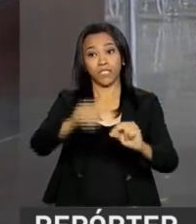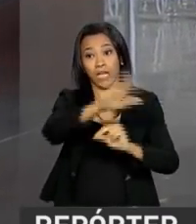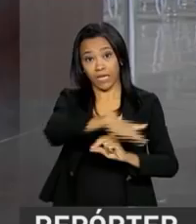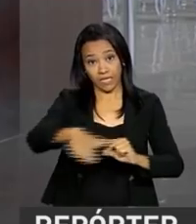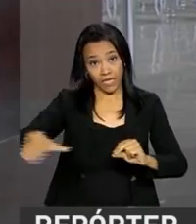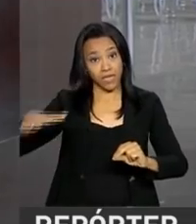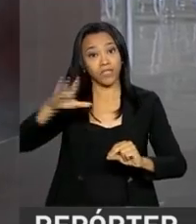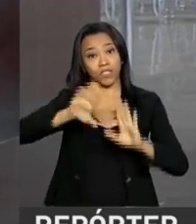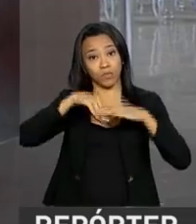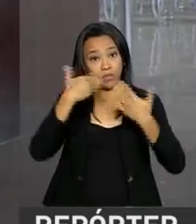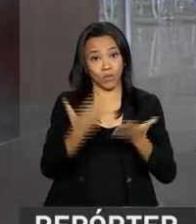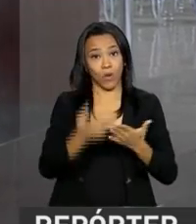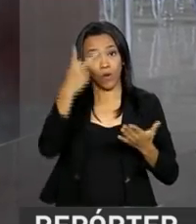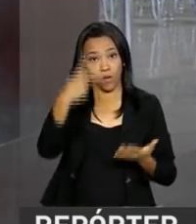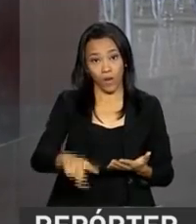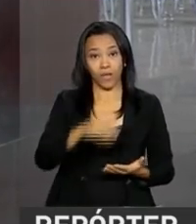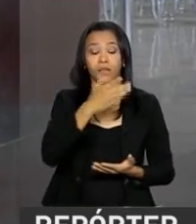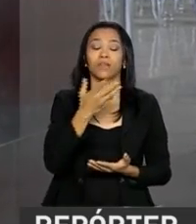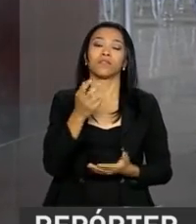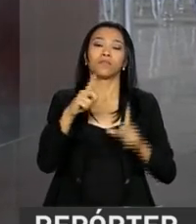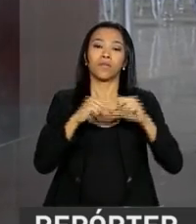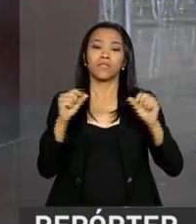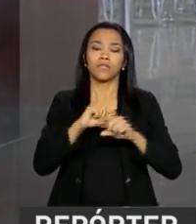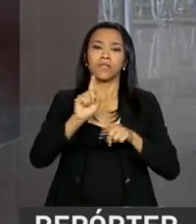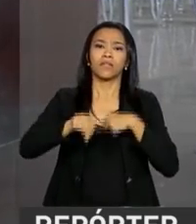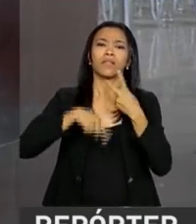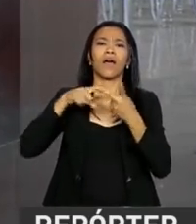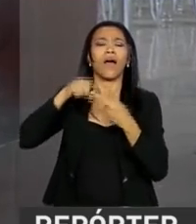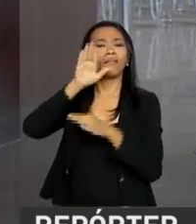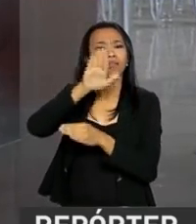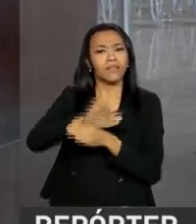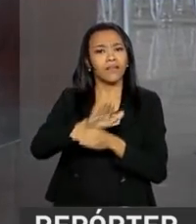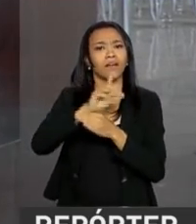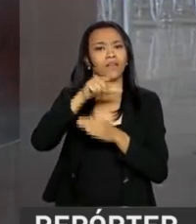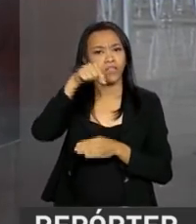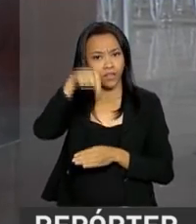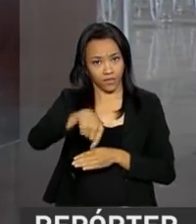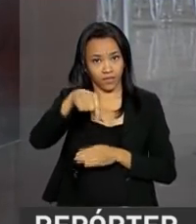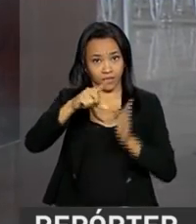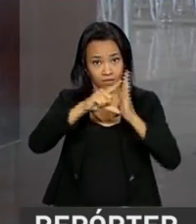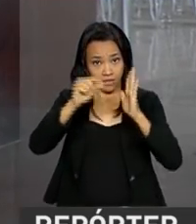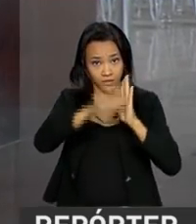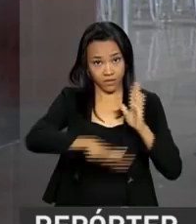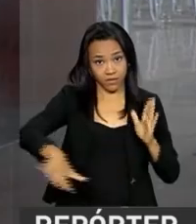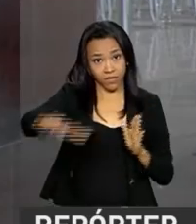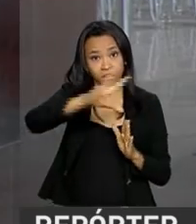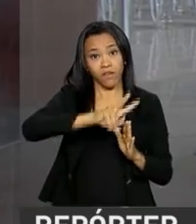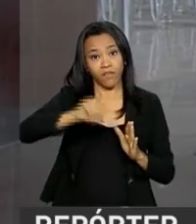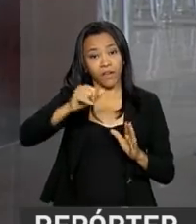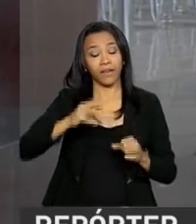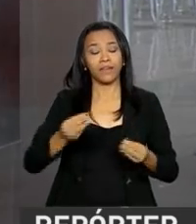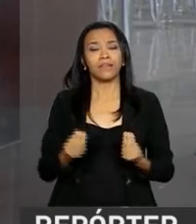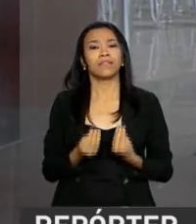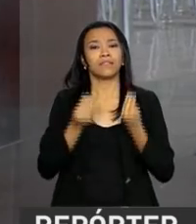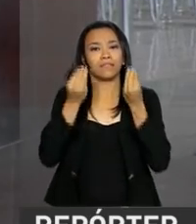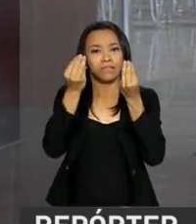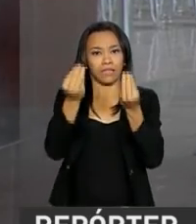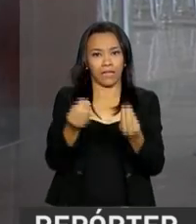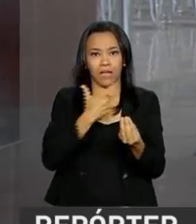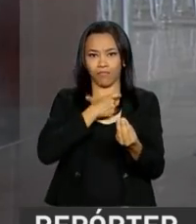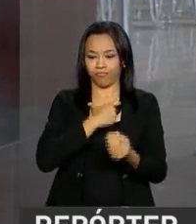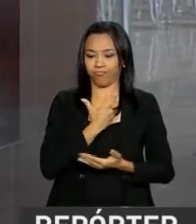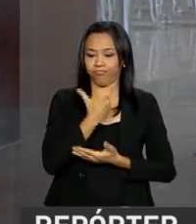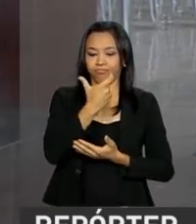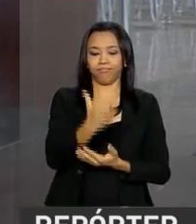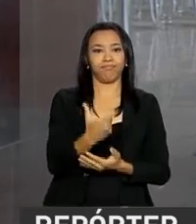pública aqui de Brasil à tarde também aqui no palácio ele vai entregar a ordem de Rio Branco e o e a ordem do